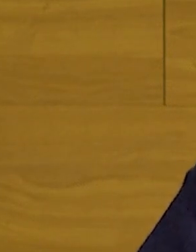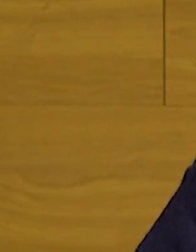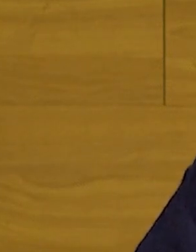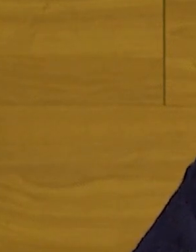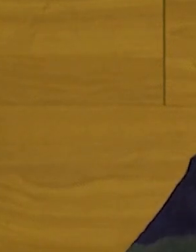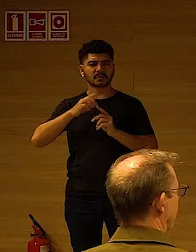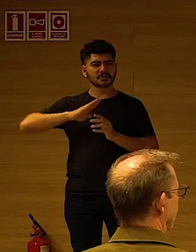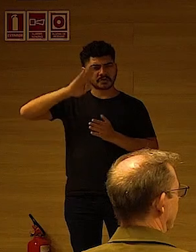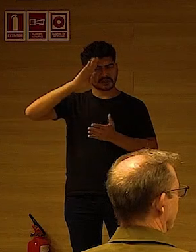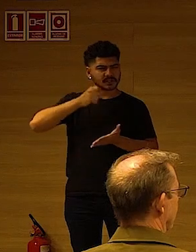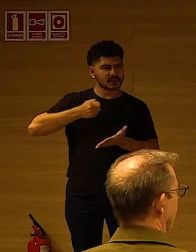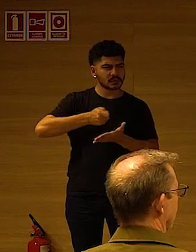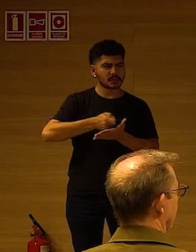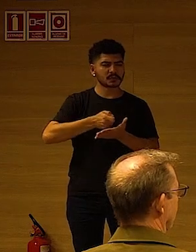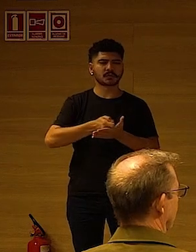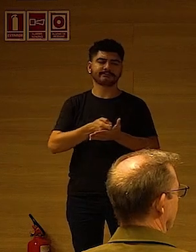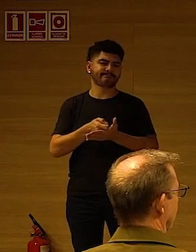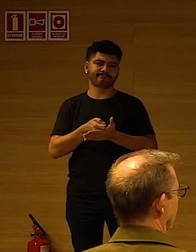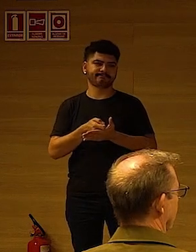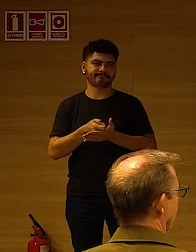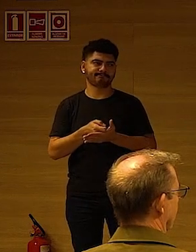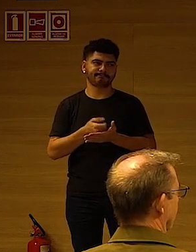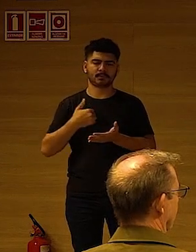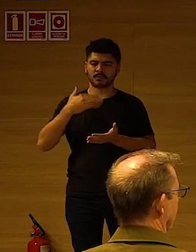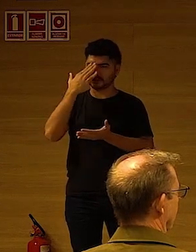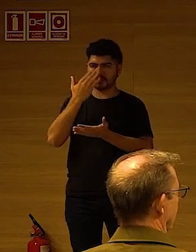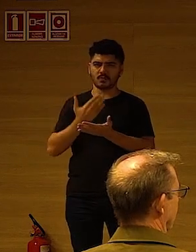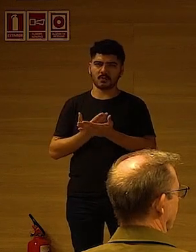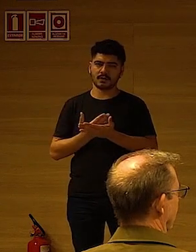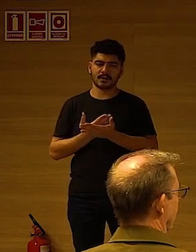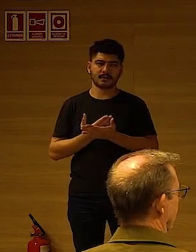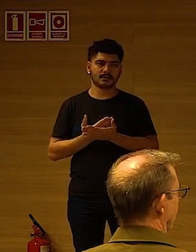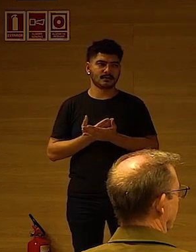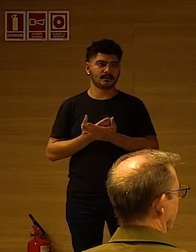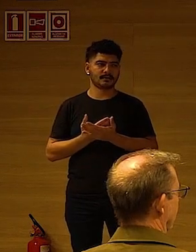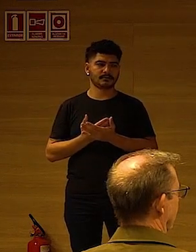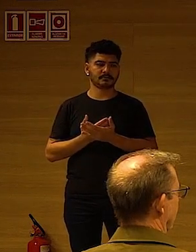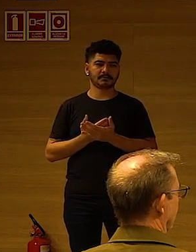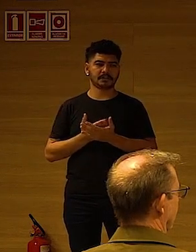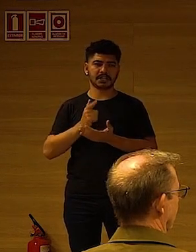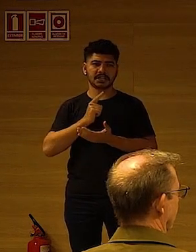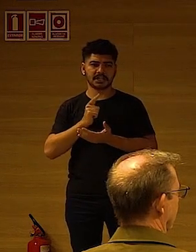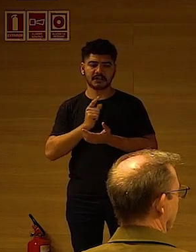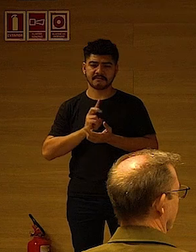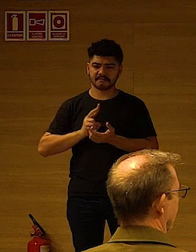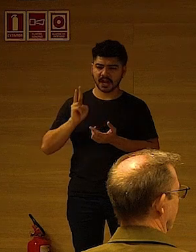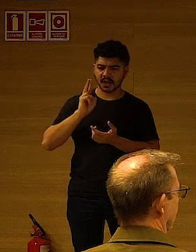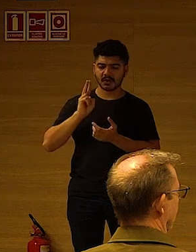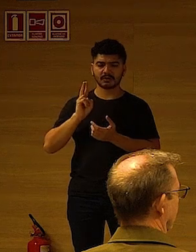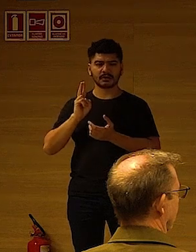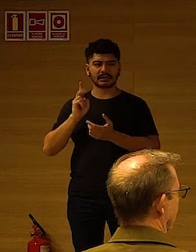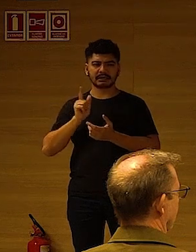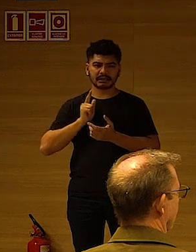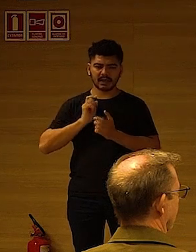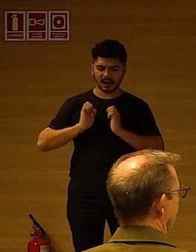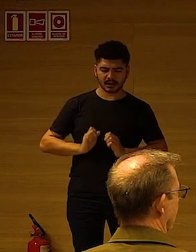ditadura, não sei, eu não acredito que tenha algum valor ético,